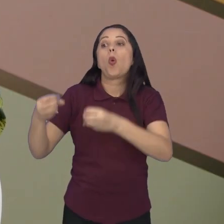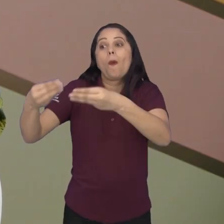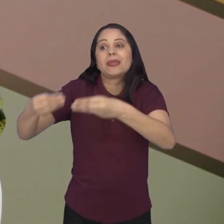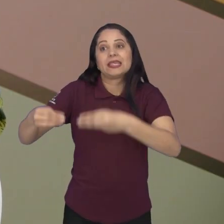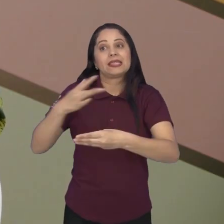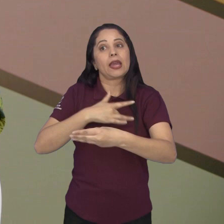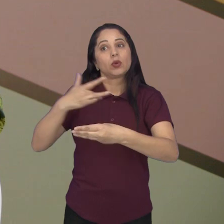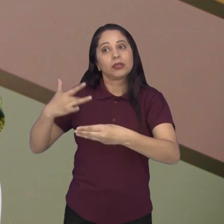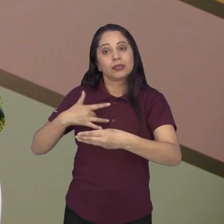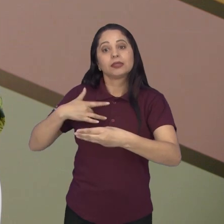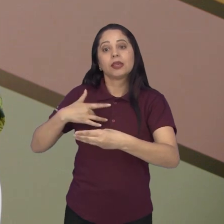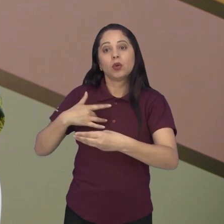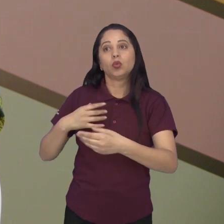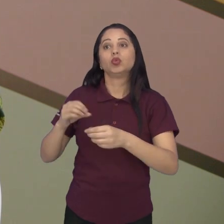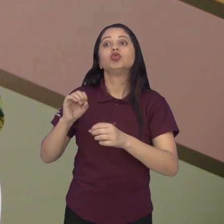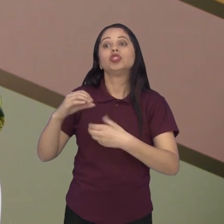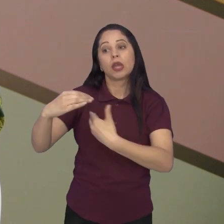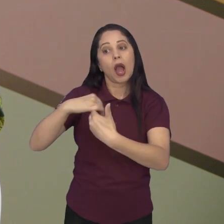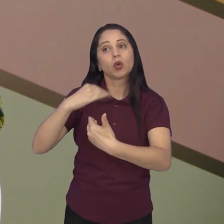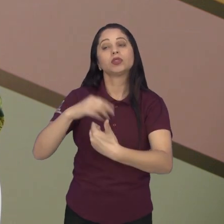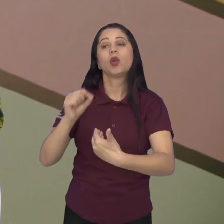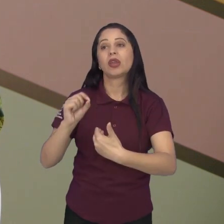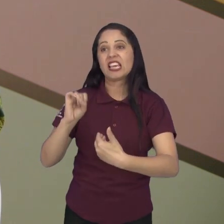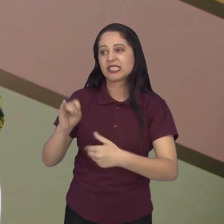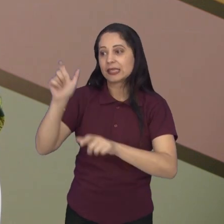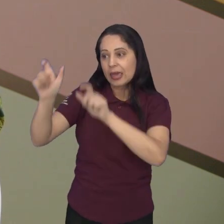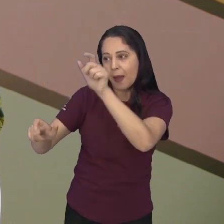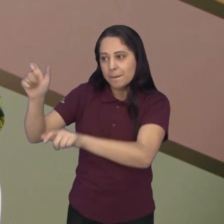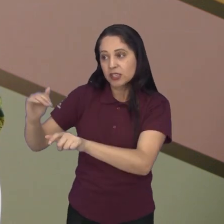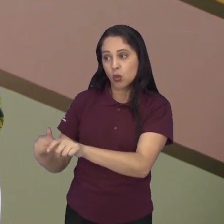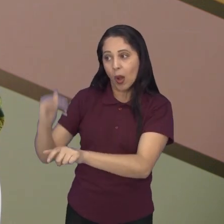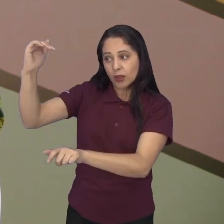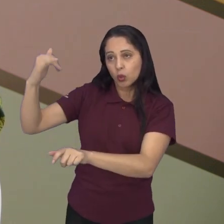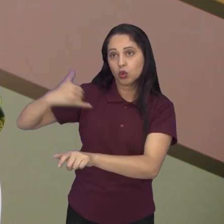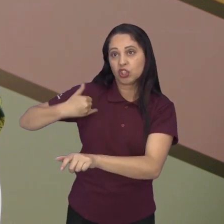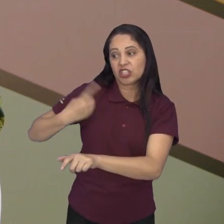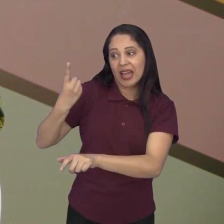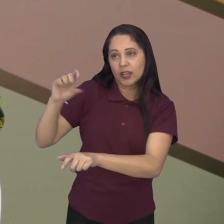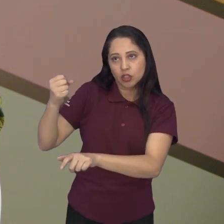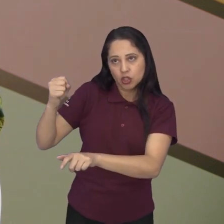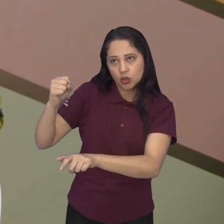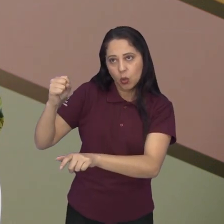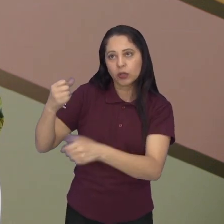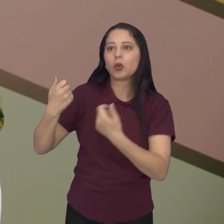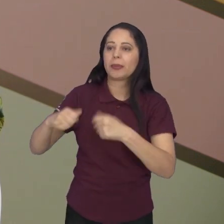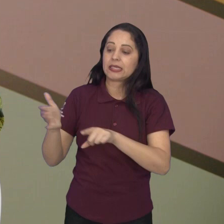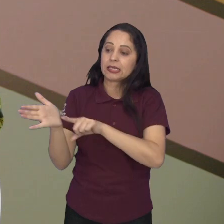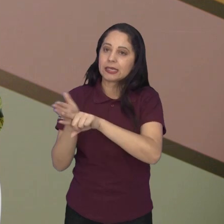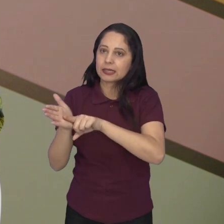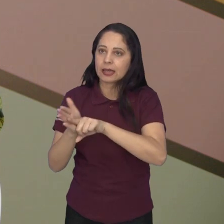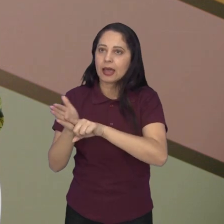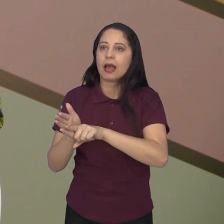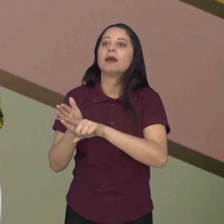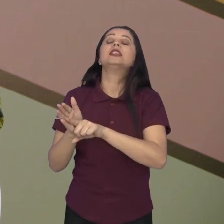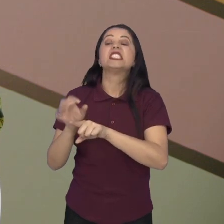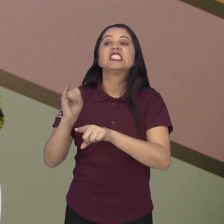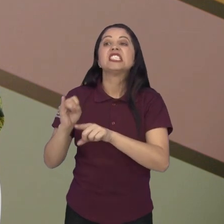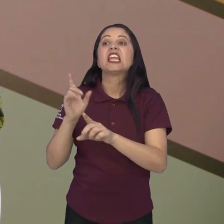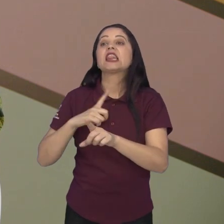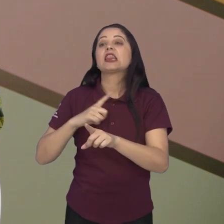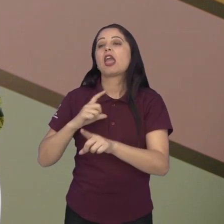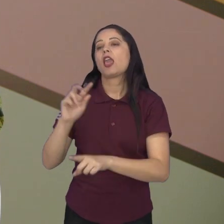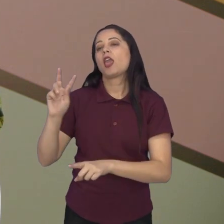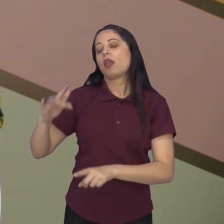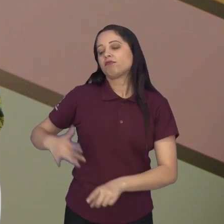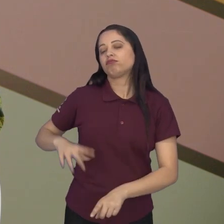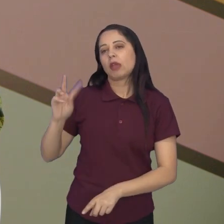e do Conselho Federal de Medicina que no adulto, a partir dos 18 anos, a gente também faça a dosagem das hepatites virais, a B e a